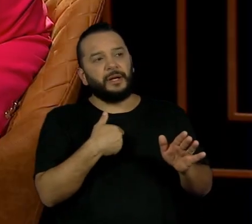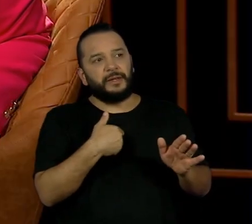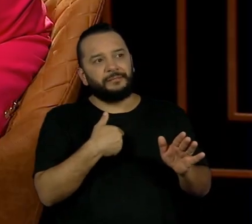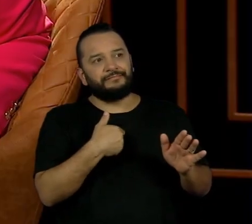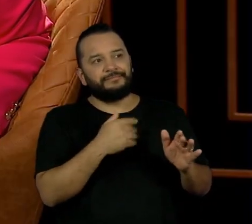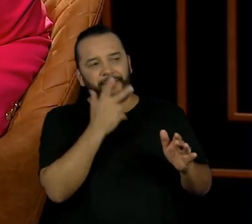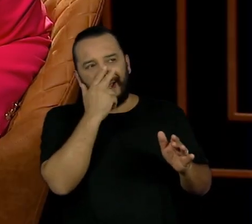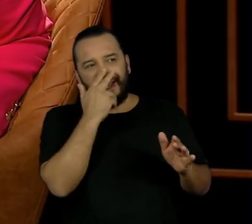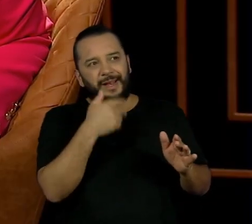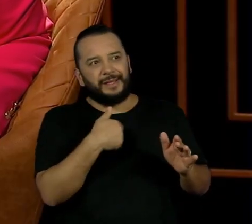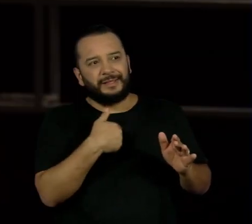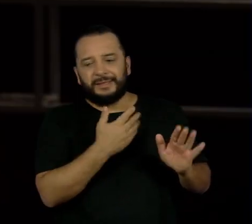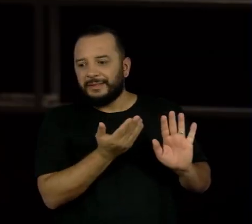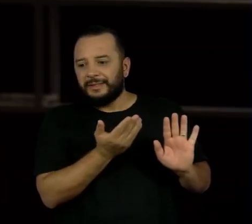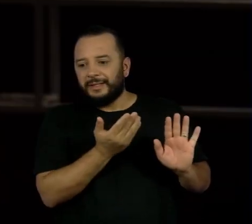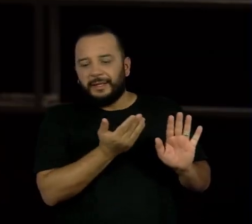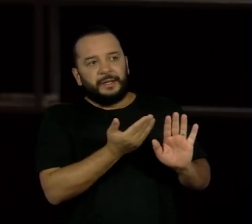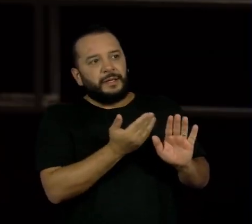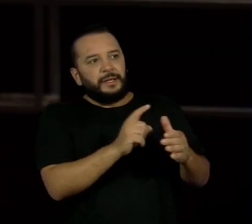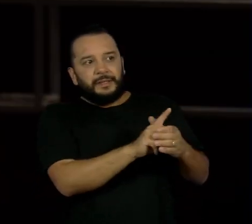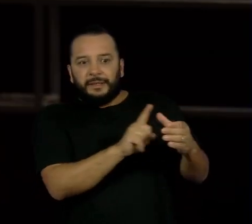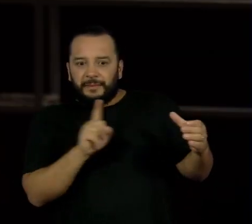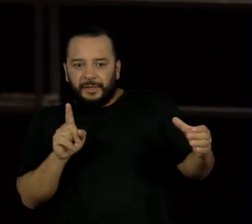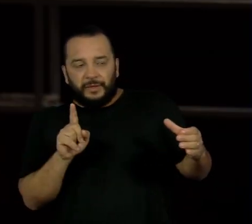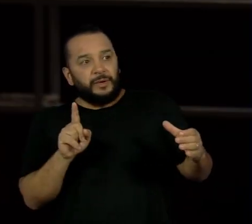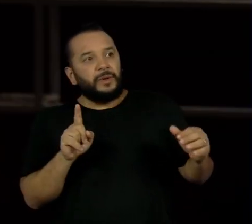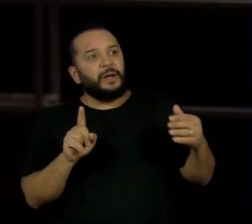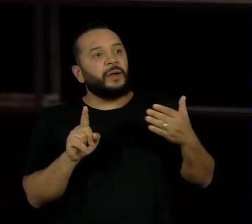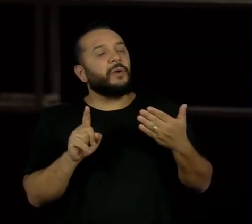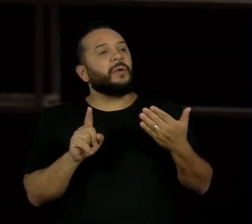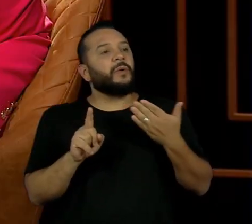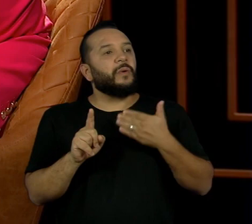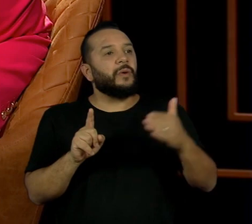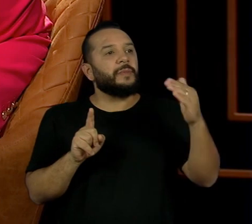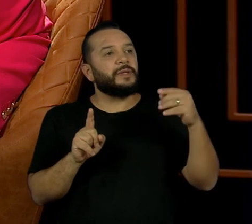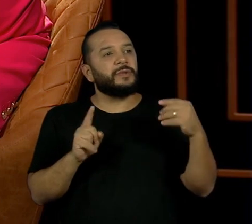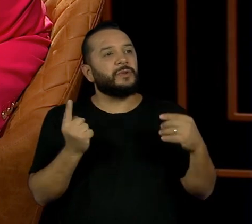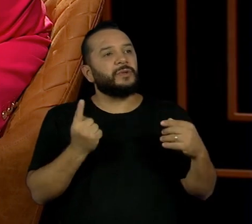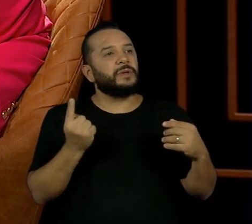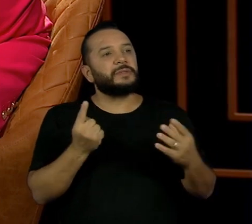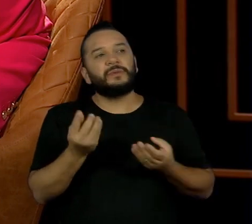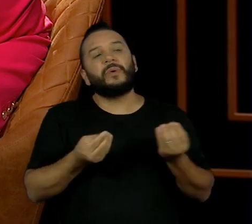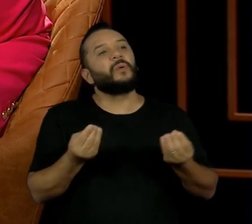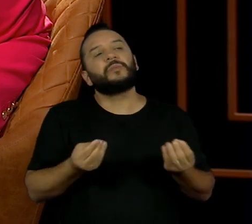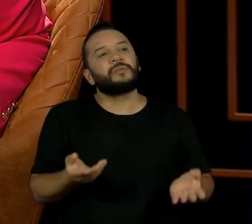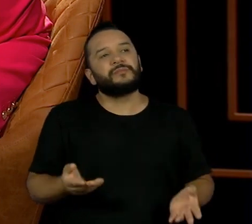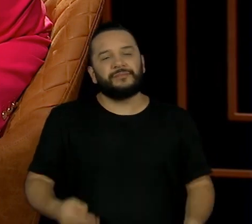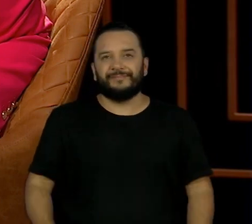primeiro trabalho solo. Como é que foi? Conta um pouco sobre esse teu primeiro disco. Foi